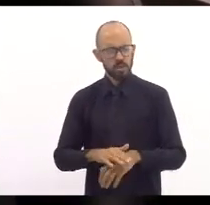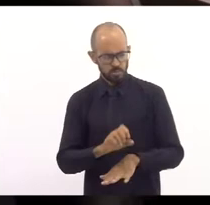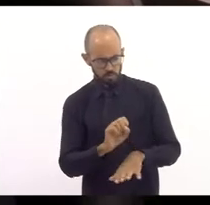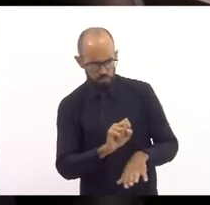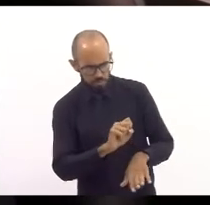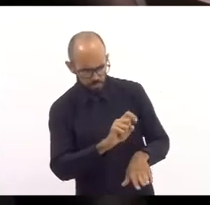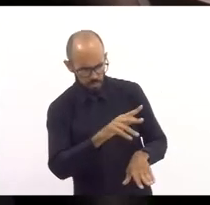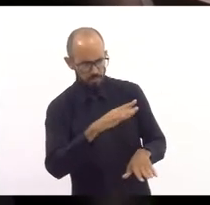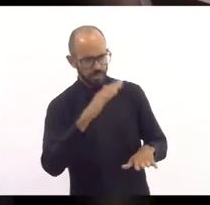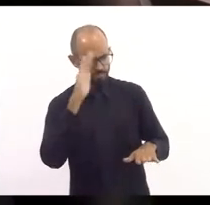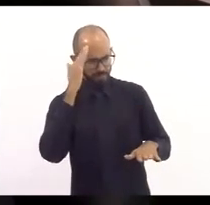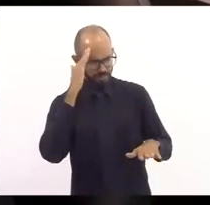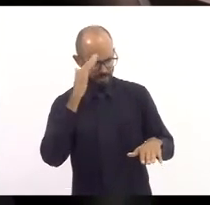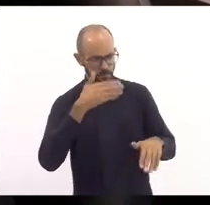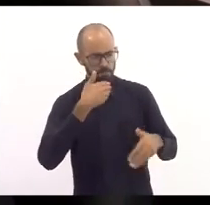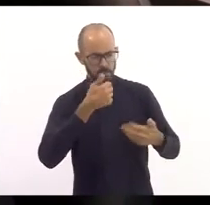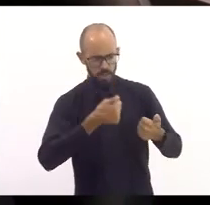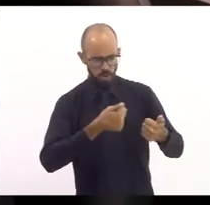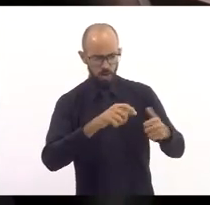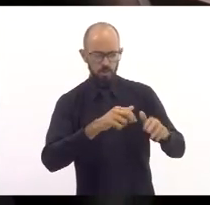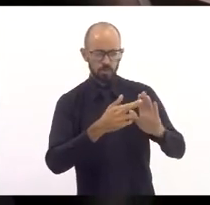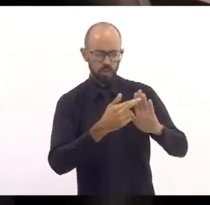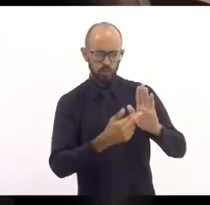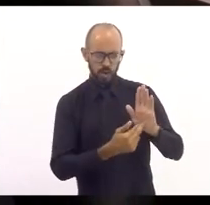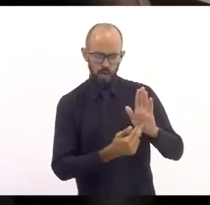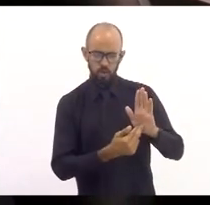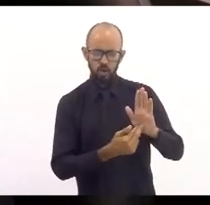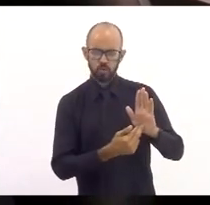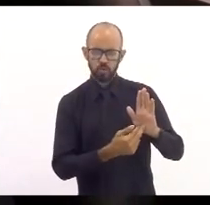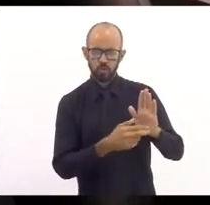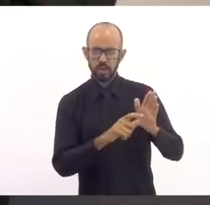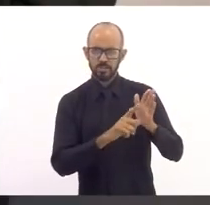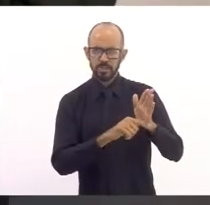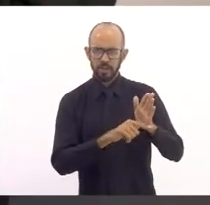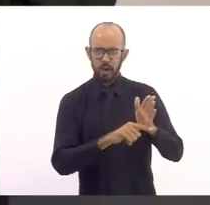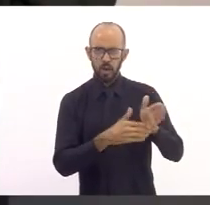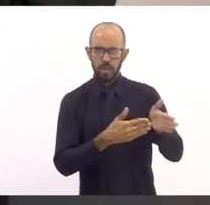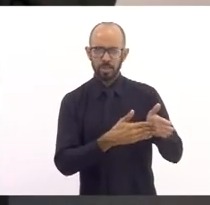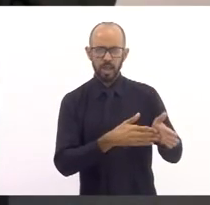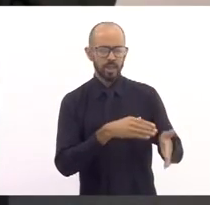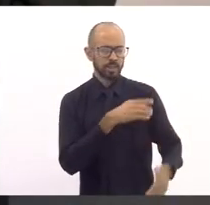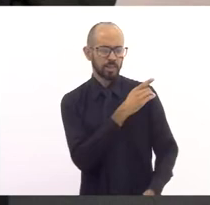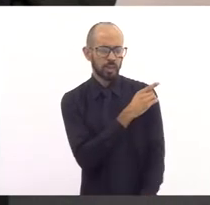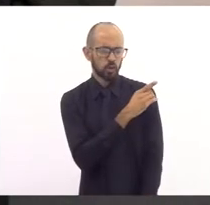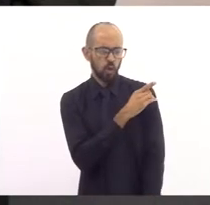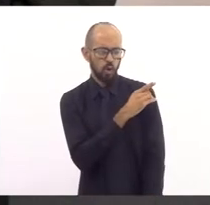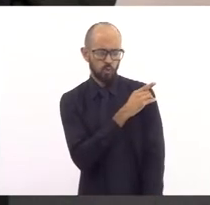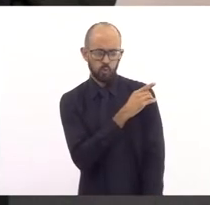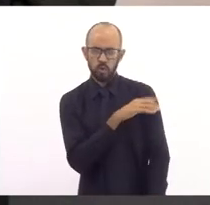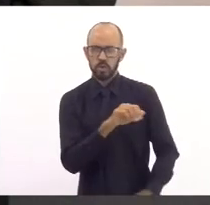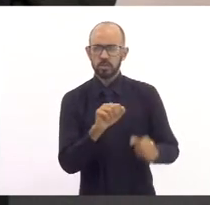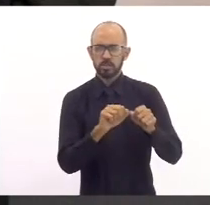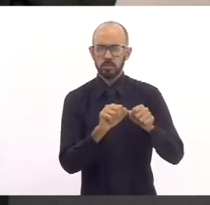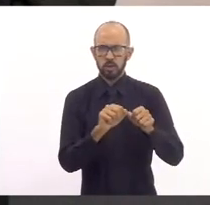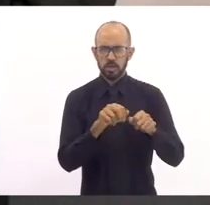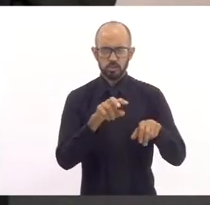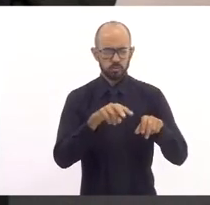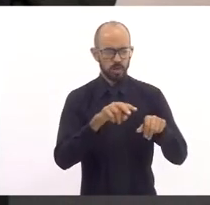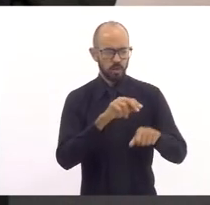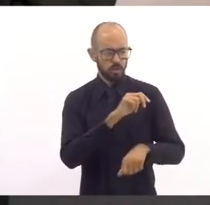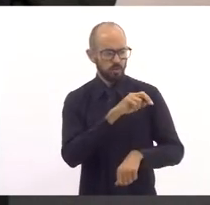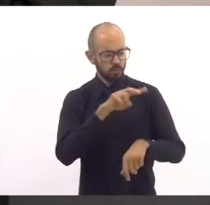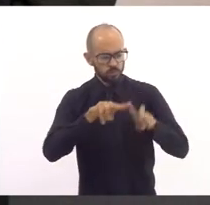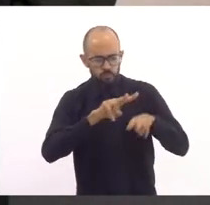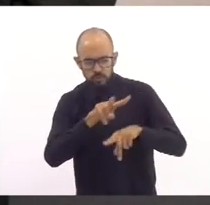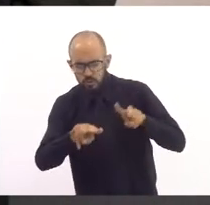pouquinho melhor, porque, de fato, para ficar preciso no relatório. Da Central até Deodoro, por exemplo, foi feita uma vistoria aleatória em algumas estações,